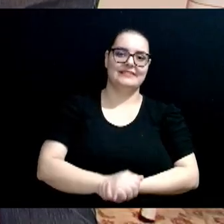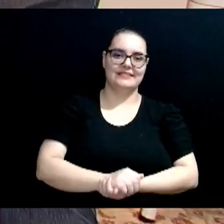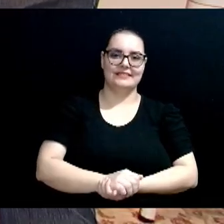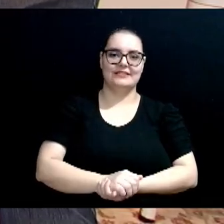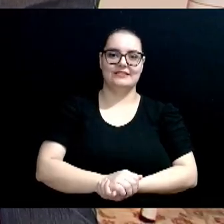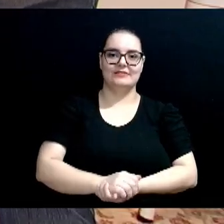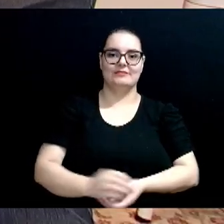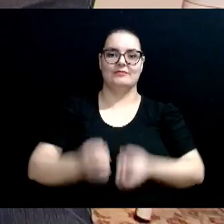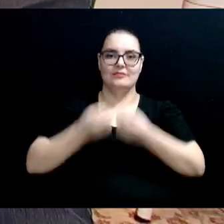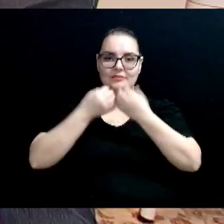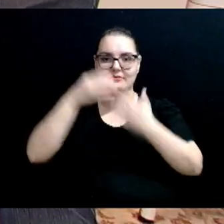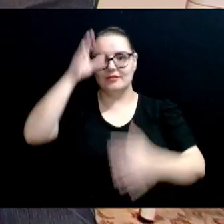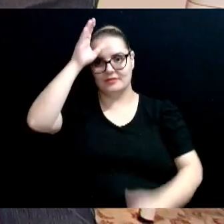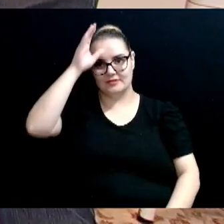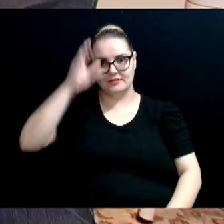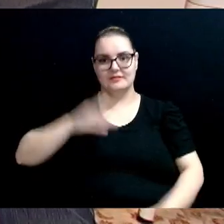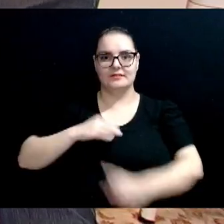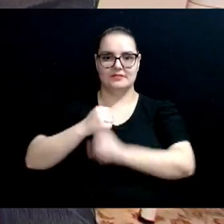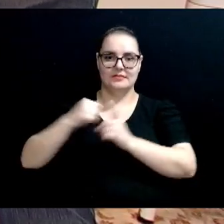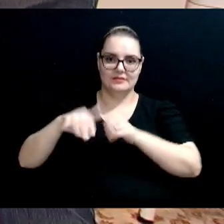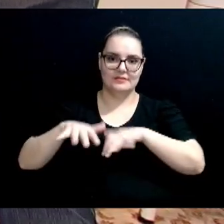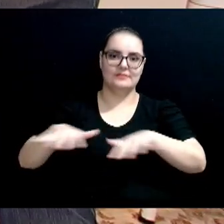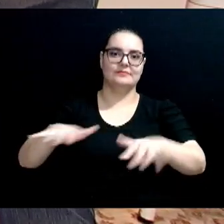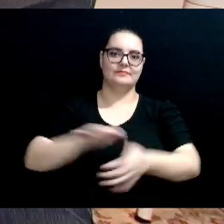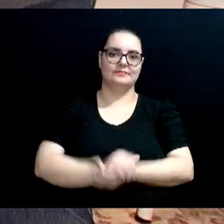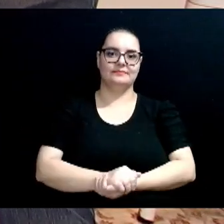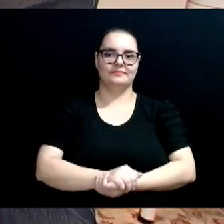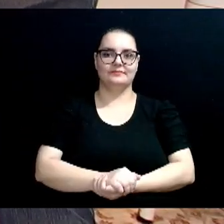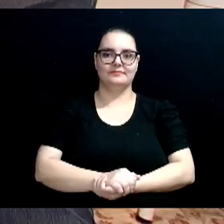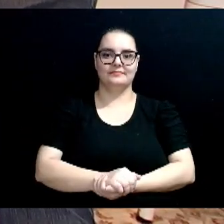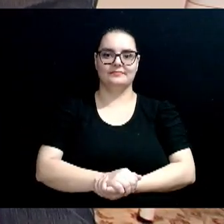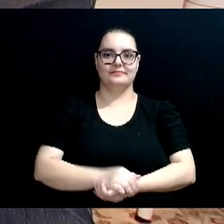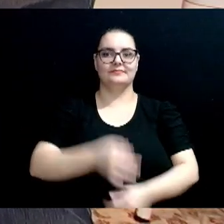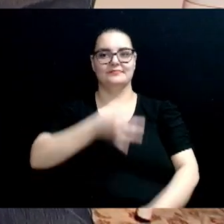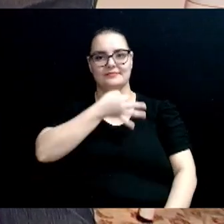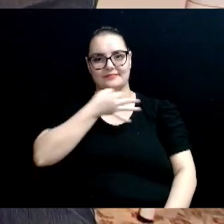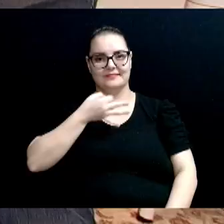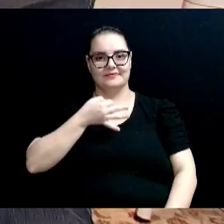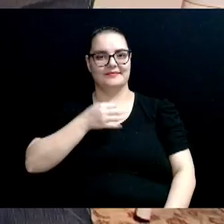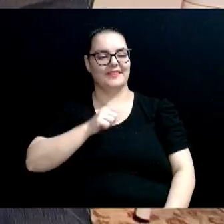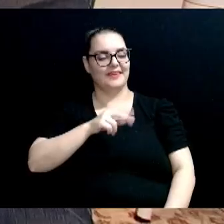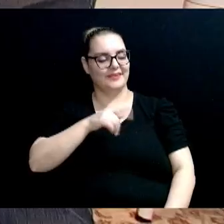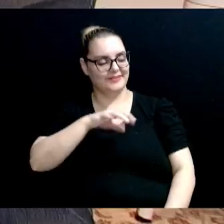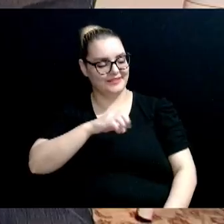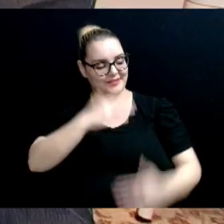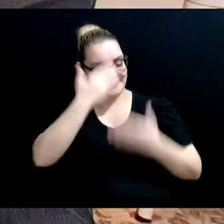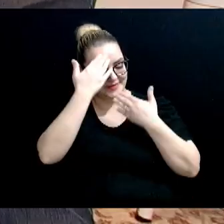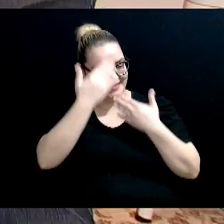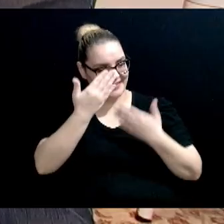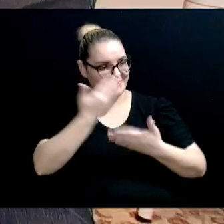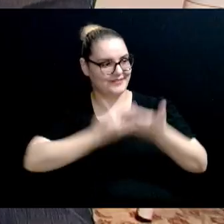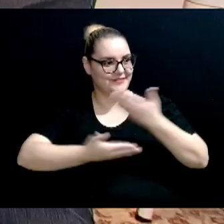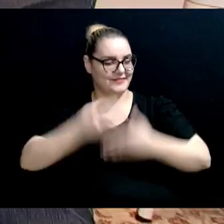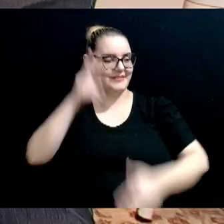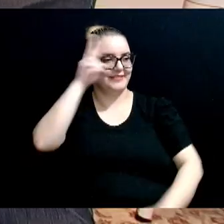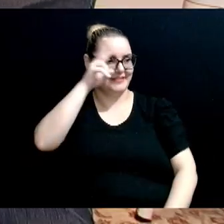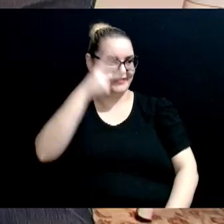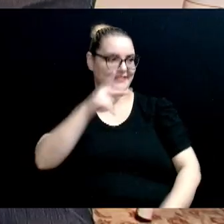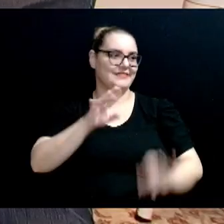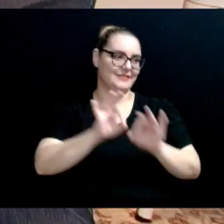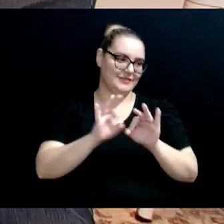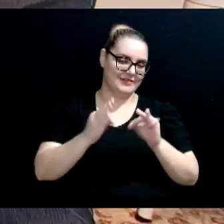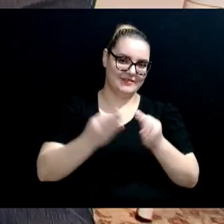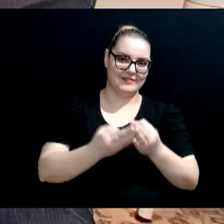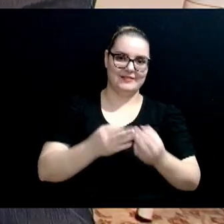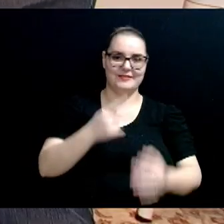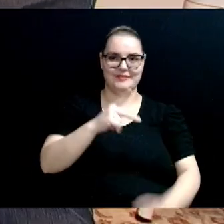cidadãos na sociedade. Né? Perfeito. Audrey, mais uma vez, muito obrigada por compartilhar a sua história aqui da sua família, tanto a sua